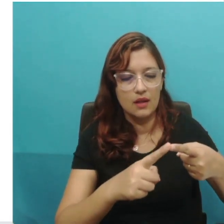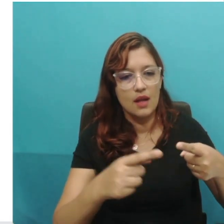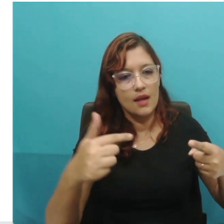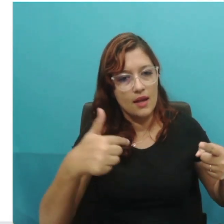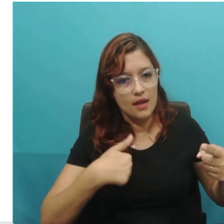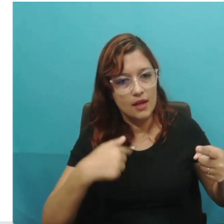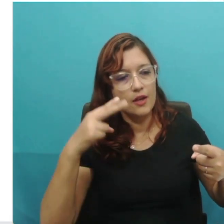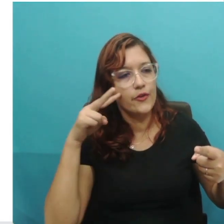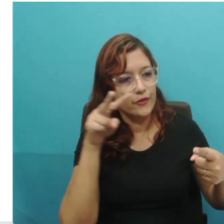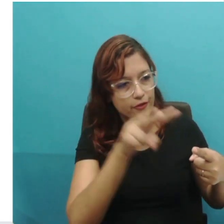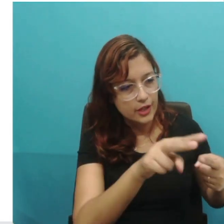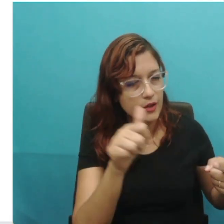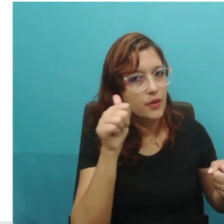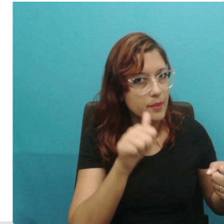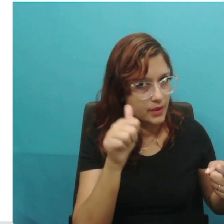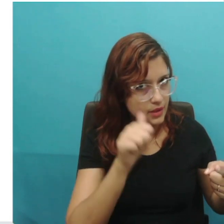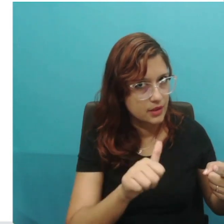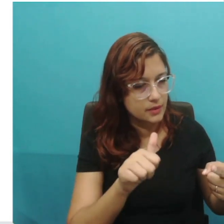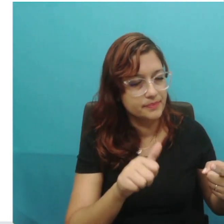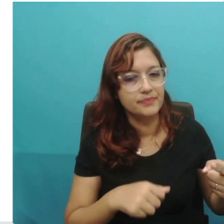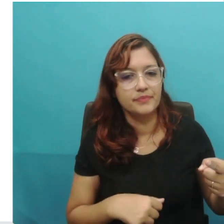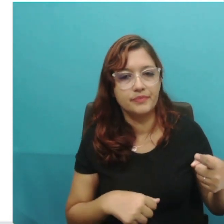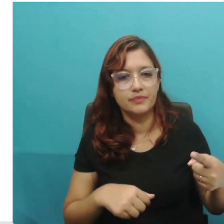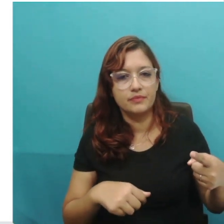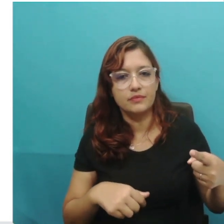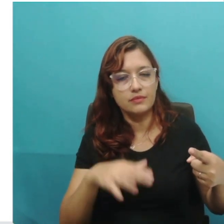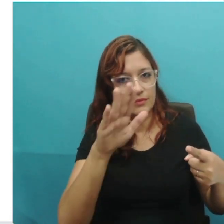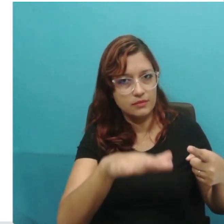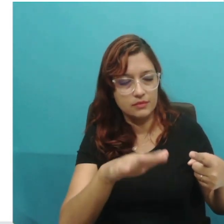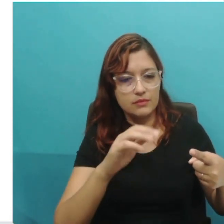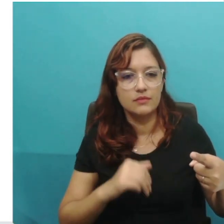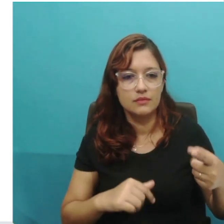Então, tem duas frases. Eu vi a menina.